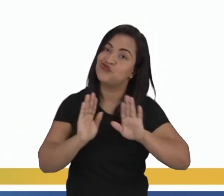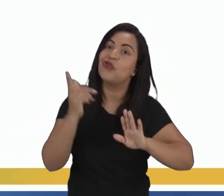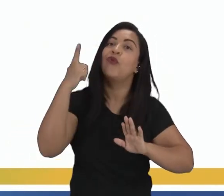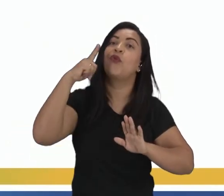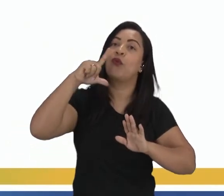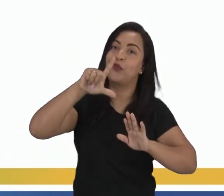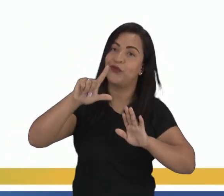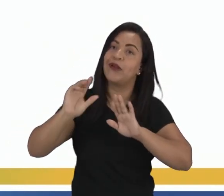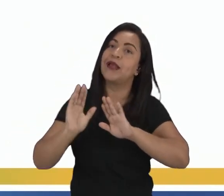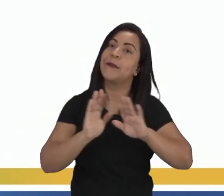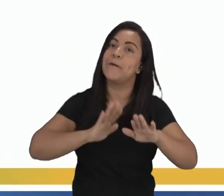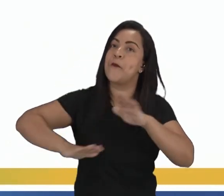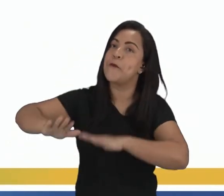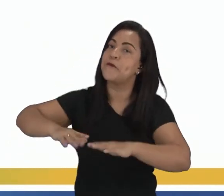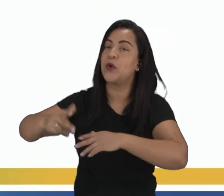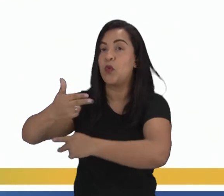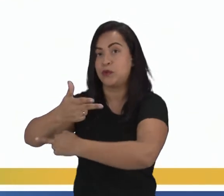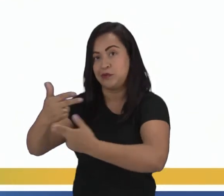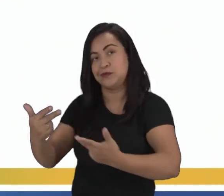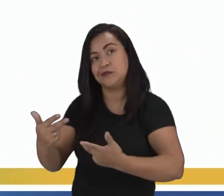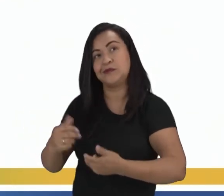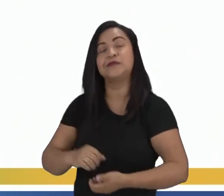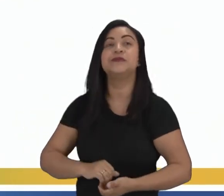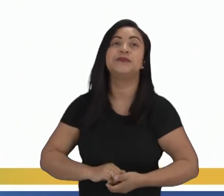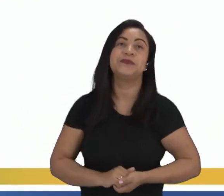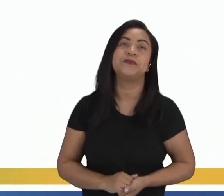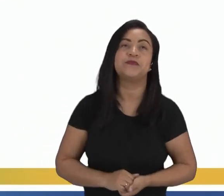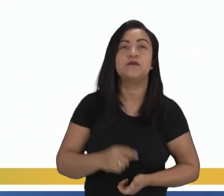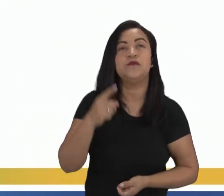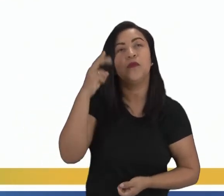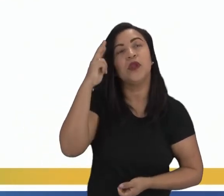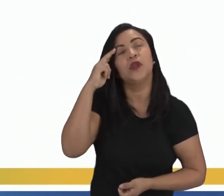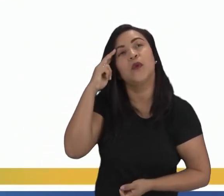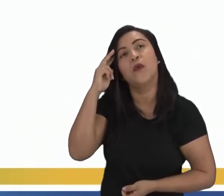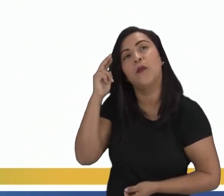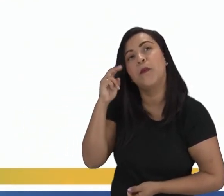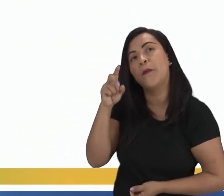do fenômeno analisado. Então, vejam só.